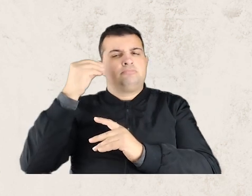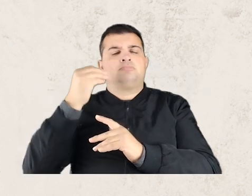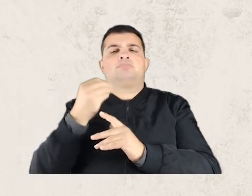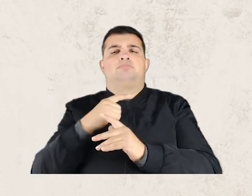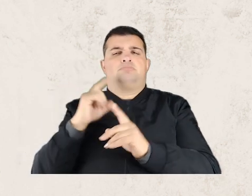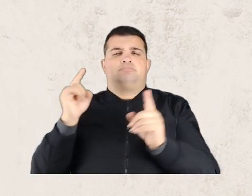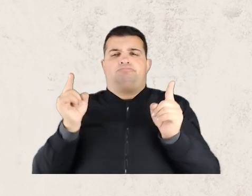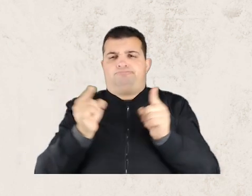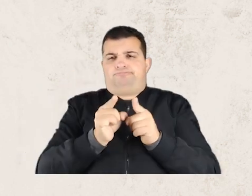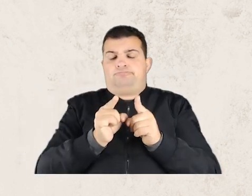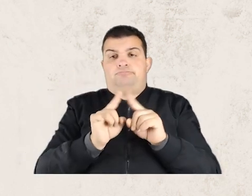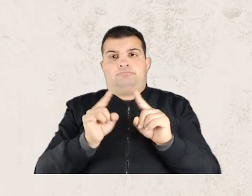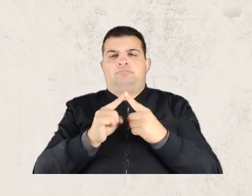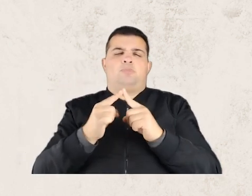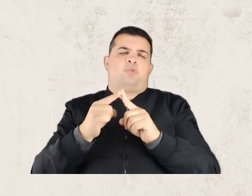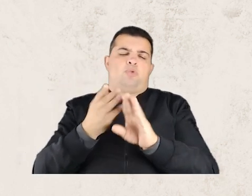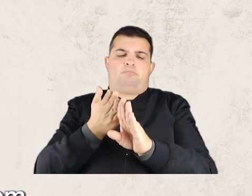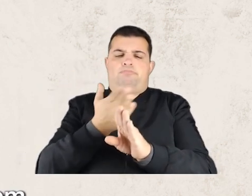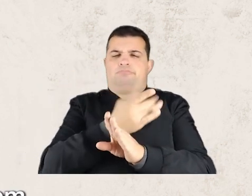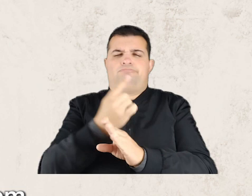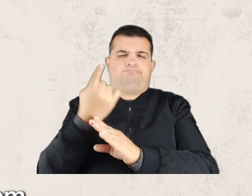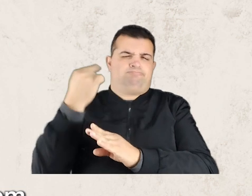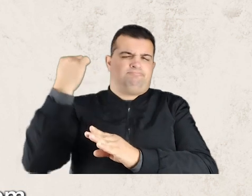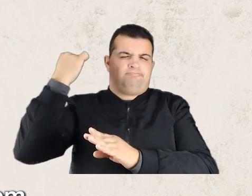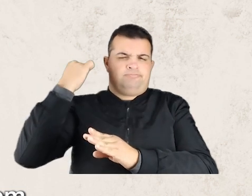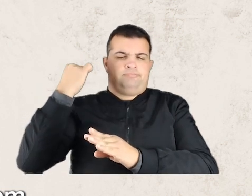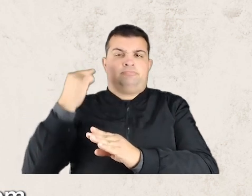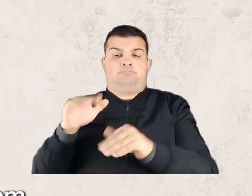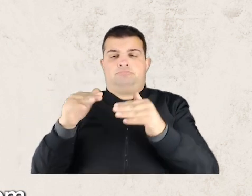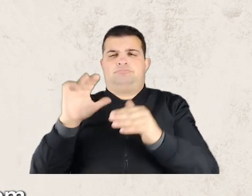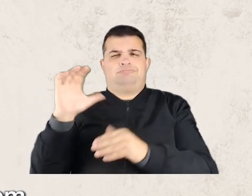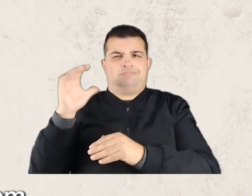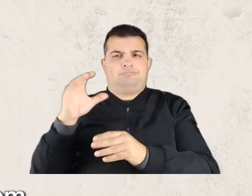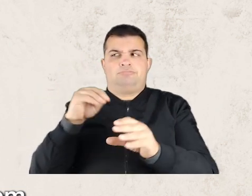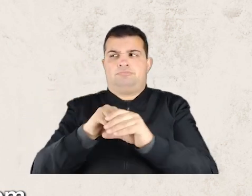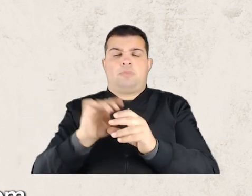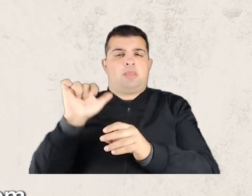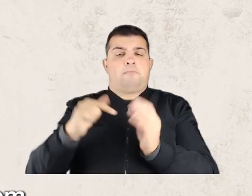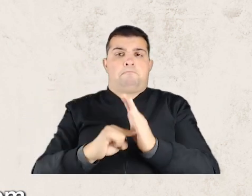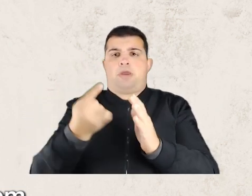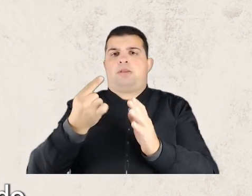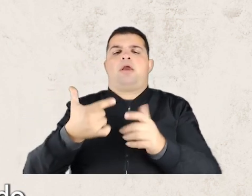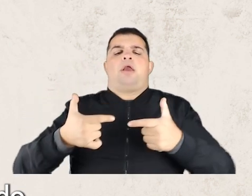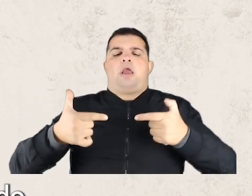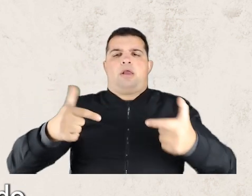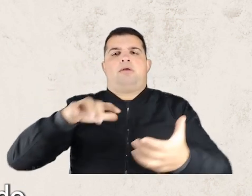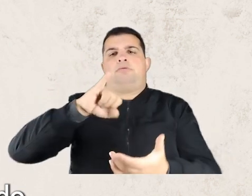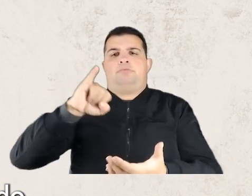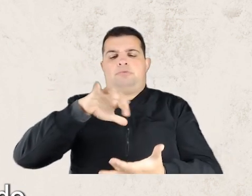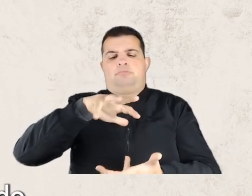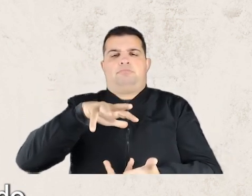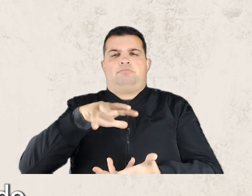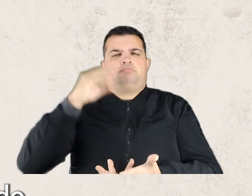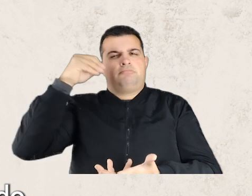podemos retomar o caminho que a psicologia social traçou. Afinal, como disse o pesquisador Fernando Figueira, a psicologia social tem uma curta